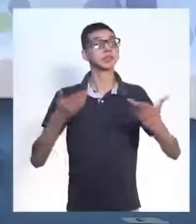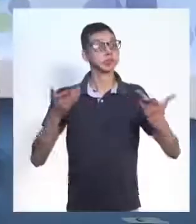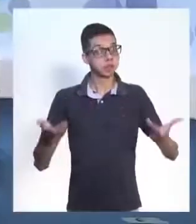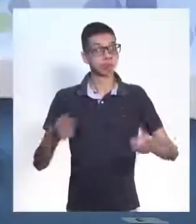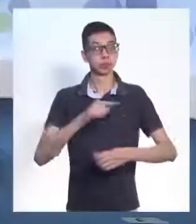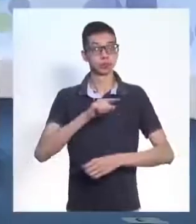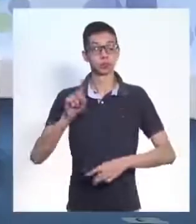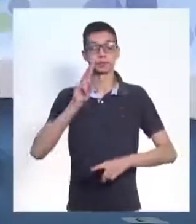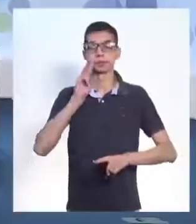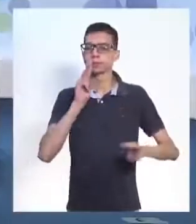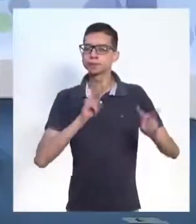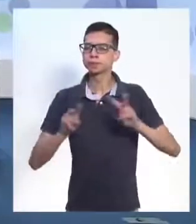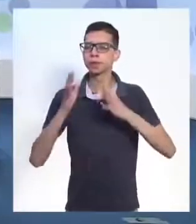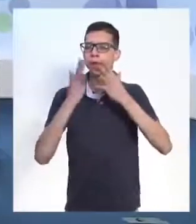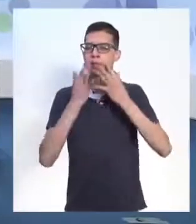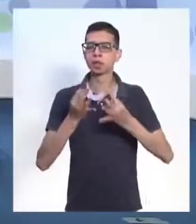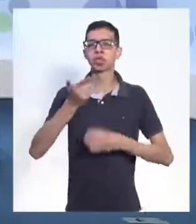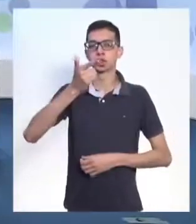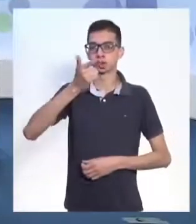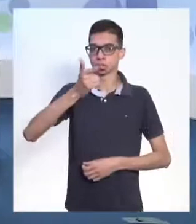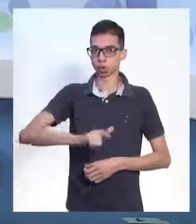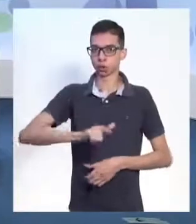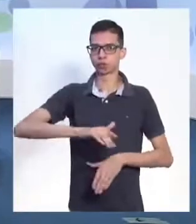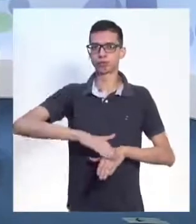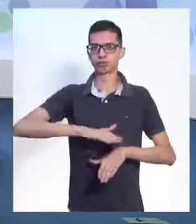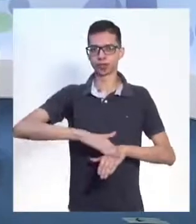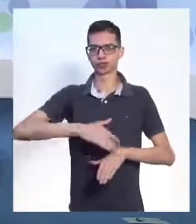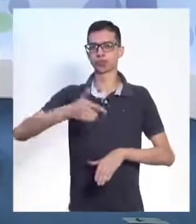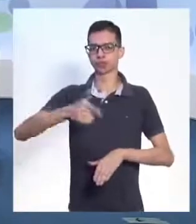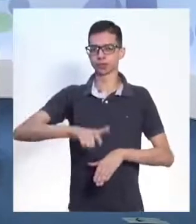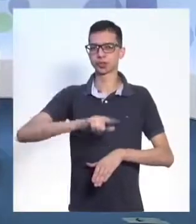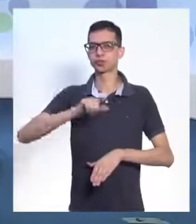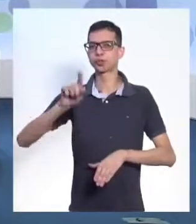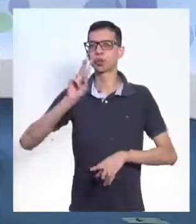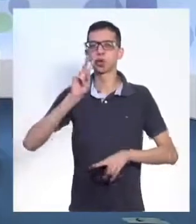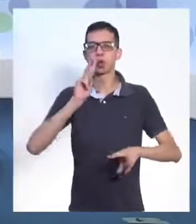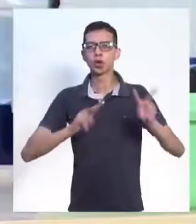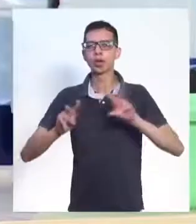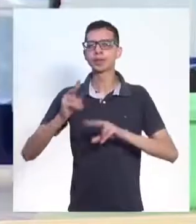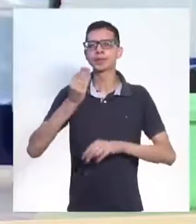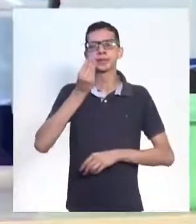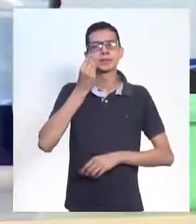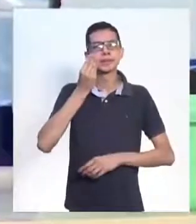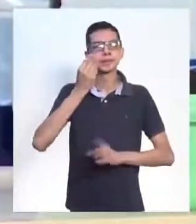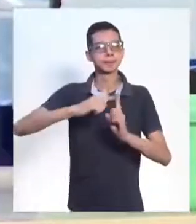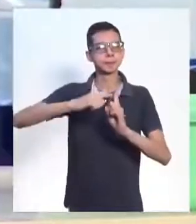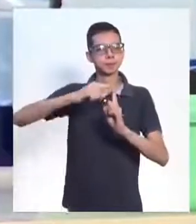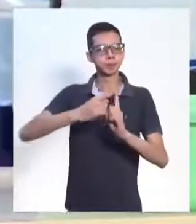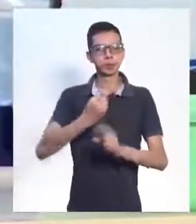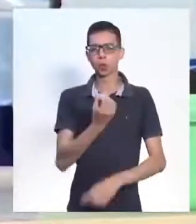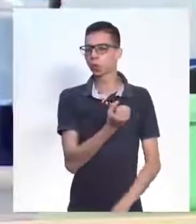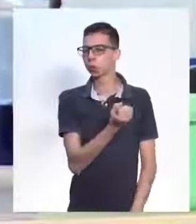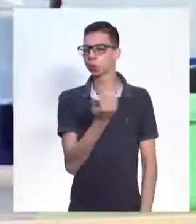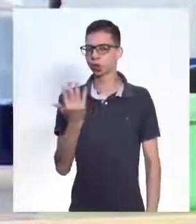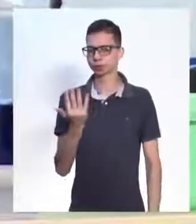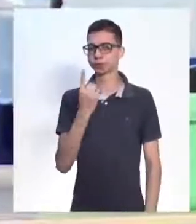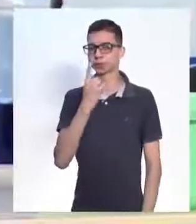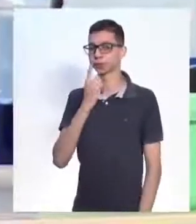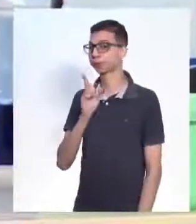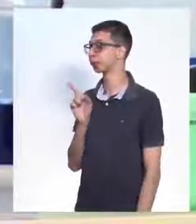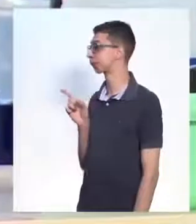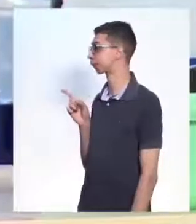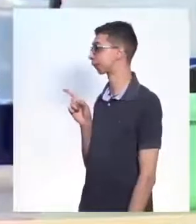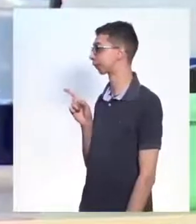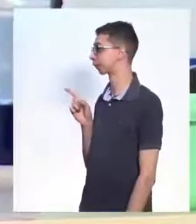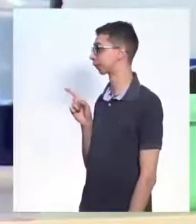Vou fazer de novo aí, para a gente tentar. Olha a temperatura, né? Vou pedir de novo para o câmera, que eu